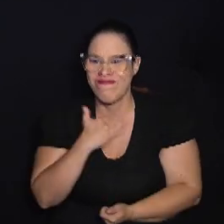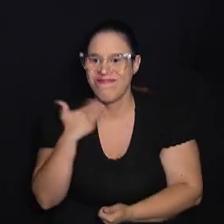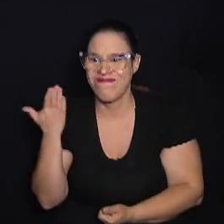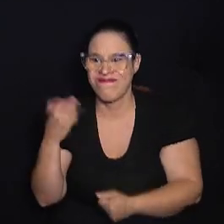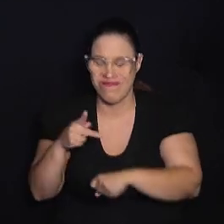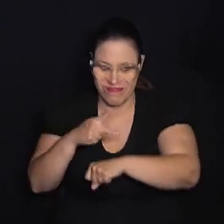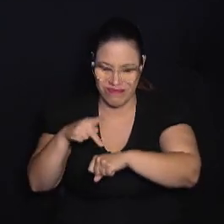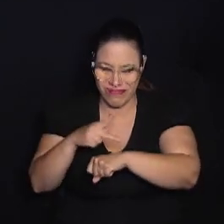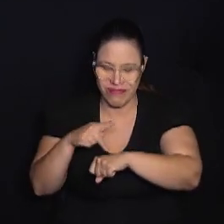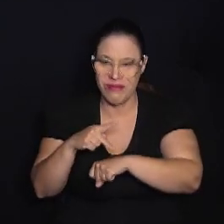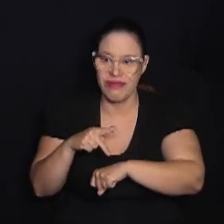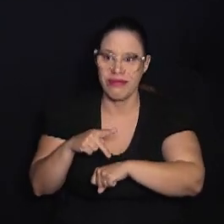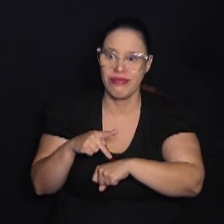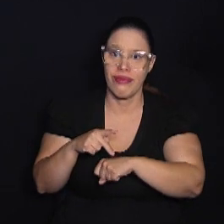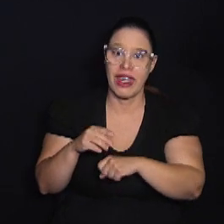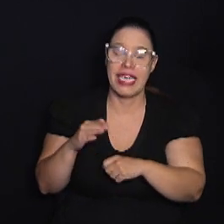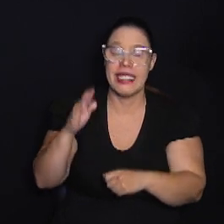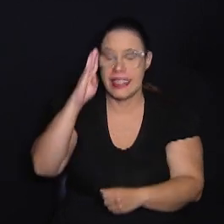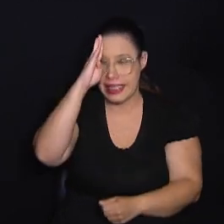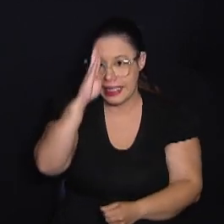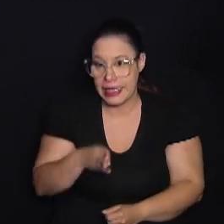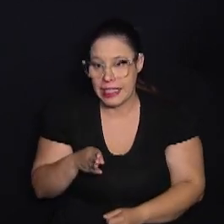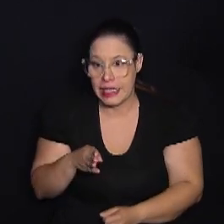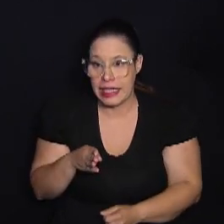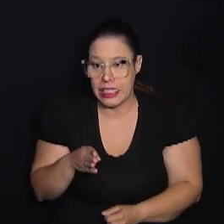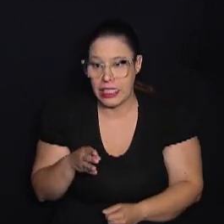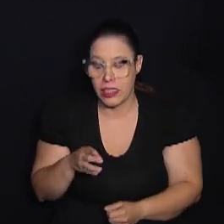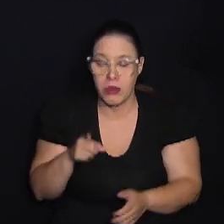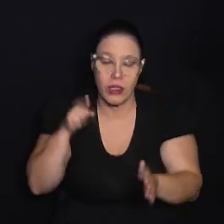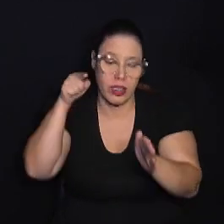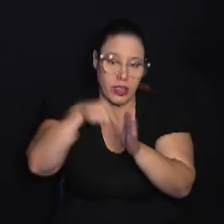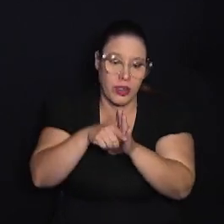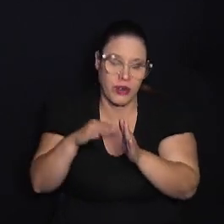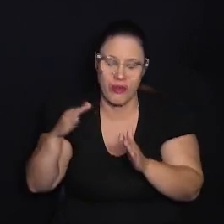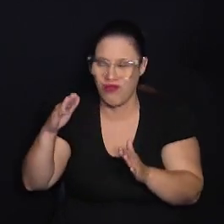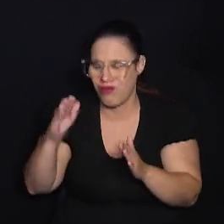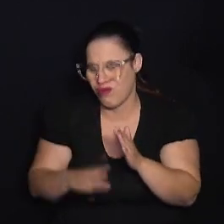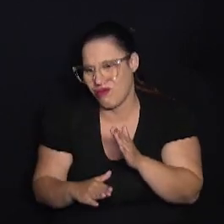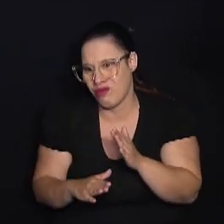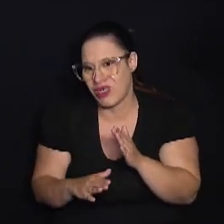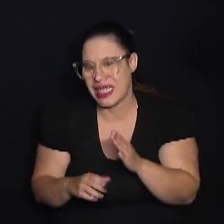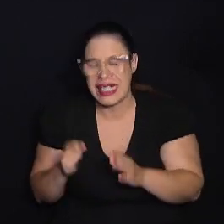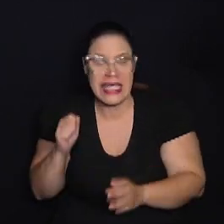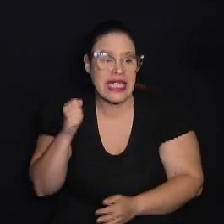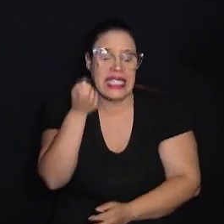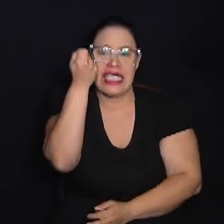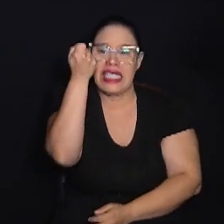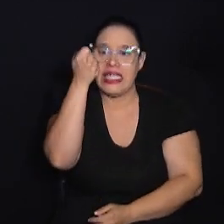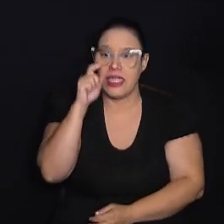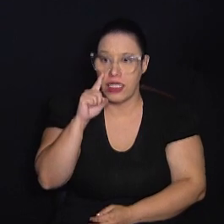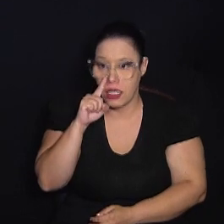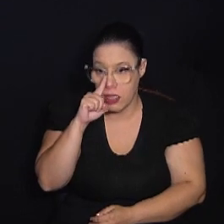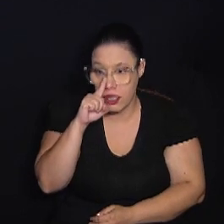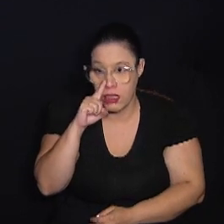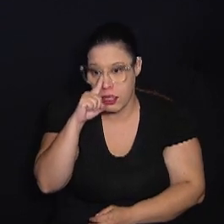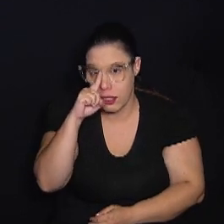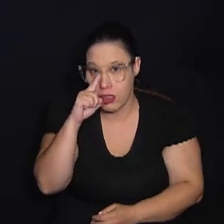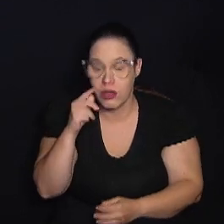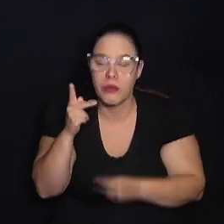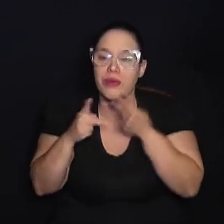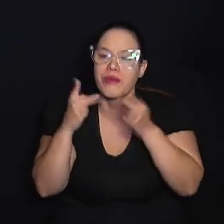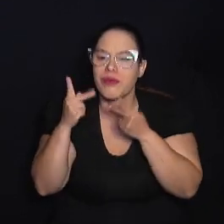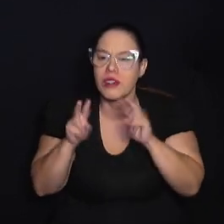país, principalmente pelo diagnóstico tardio, já em estágio avançado do quadro. E para falar